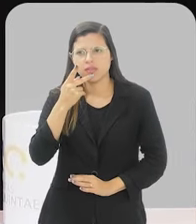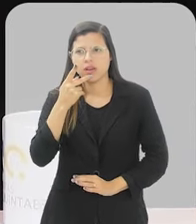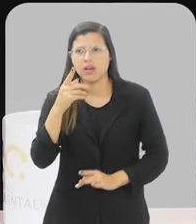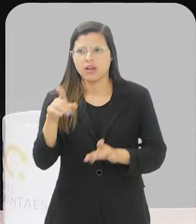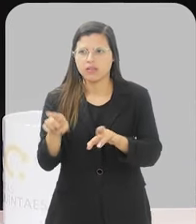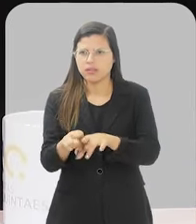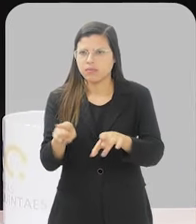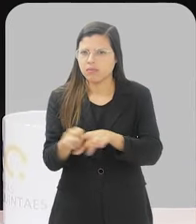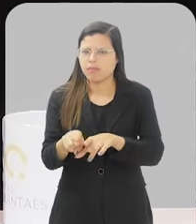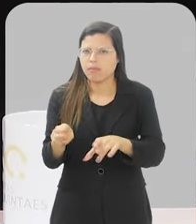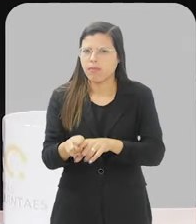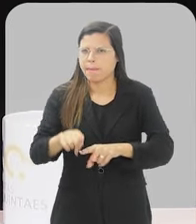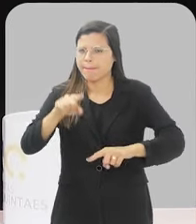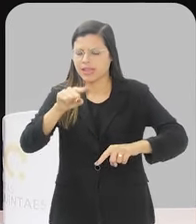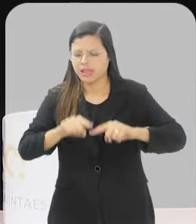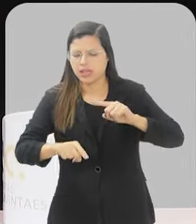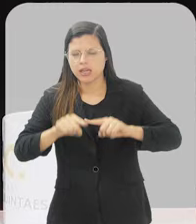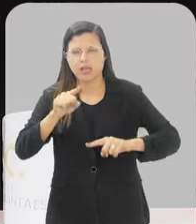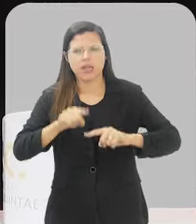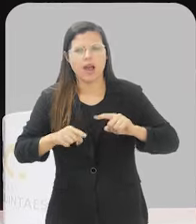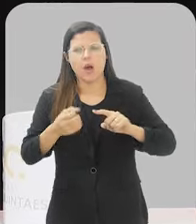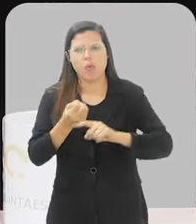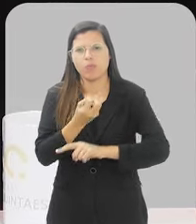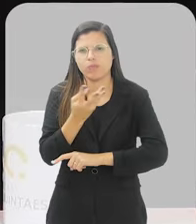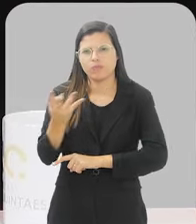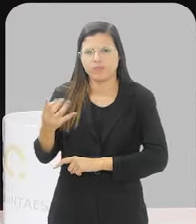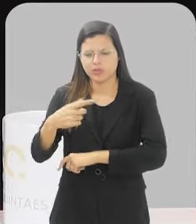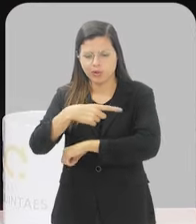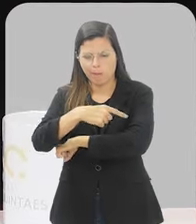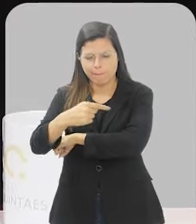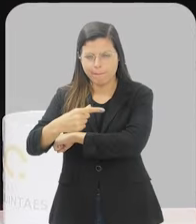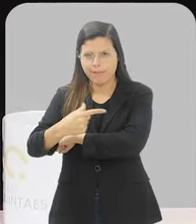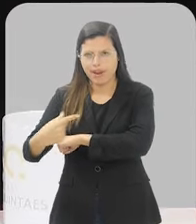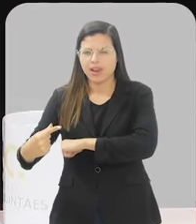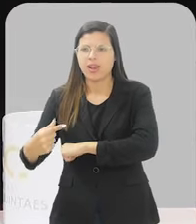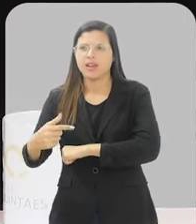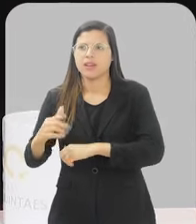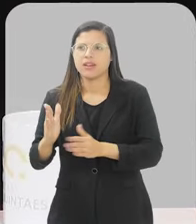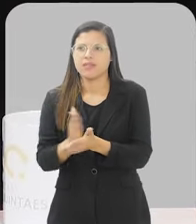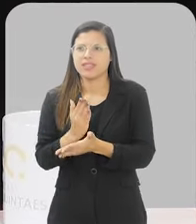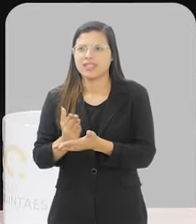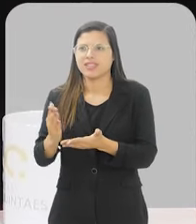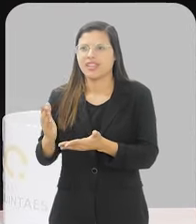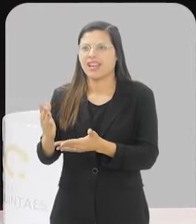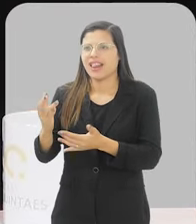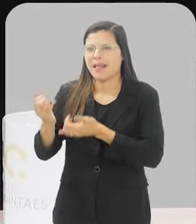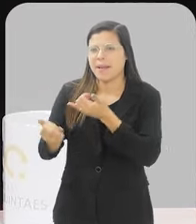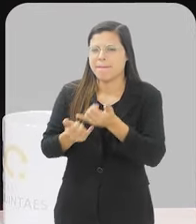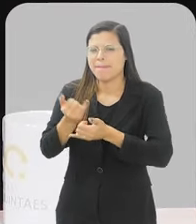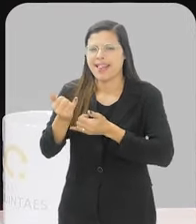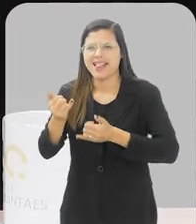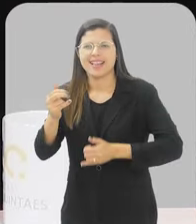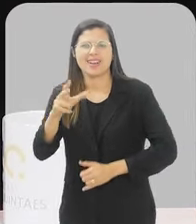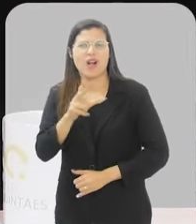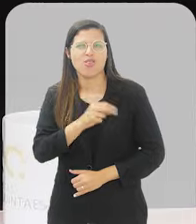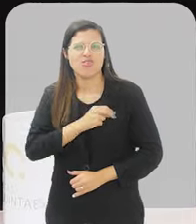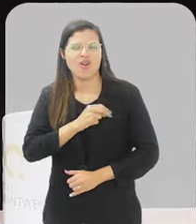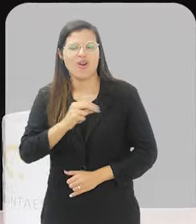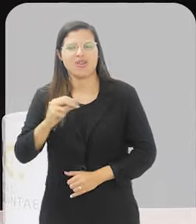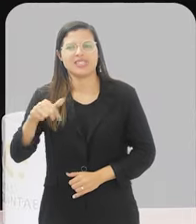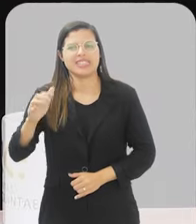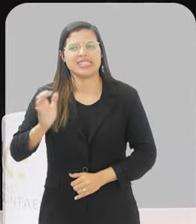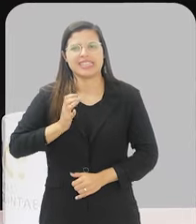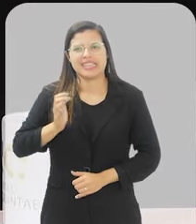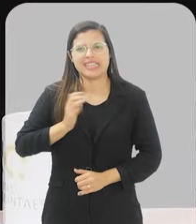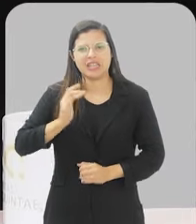que teve tantas pedrarias, que tantas penas. Às vezes até ele brinca, ele fala, nossa, ele tá rico, ele tá com um